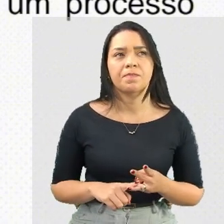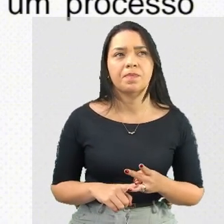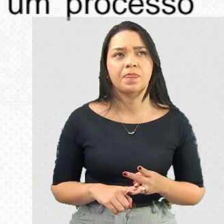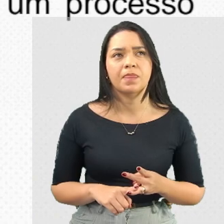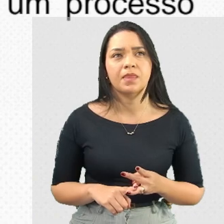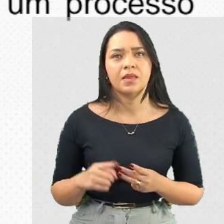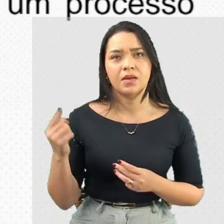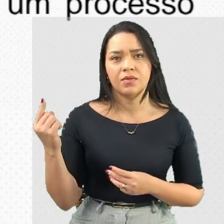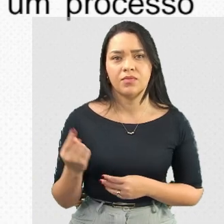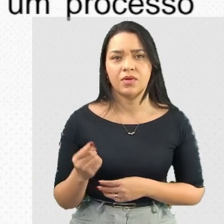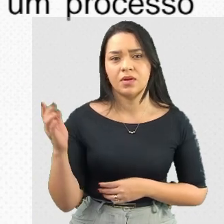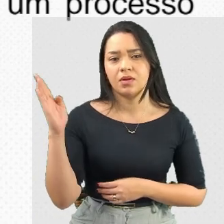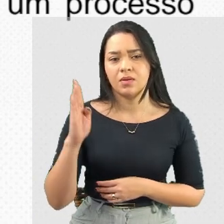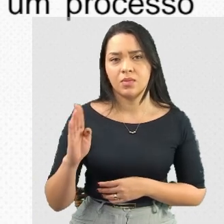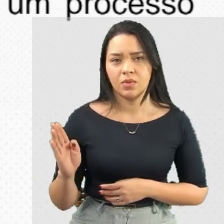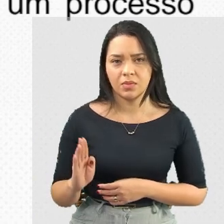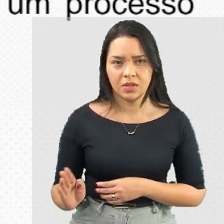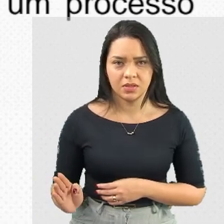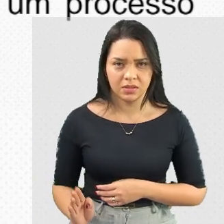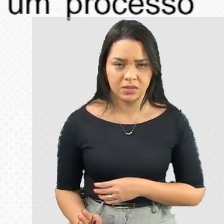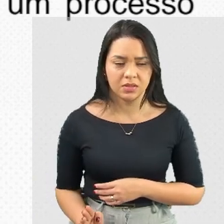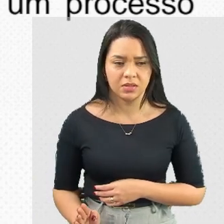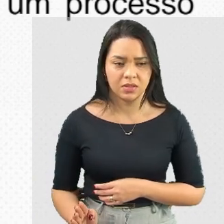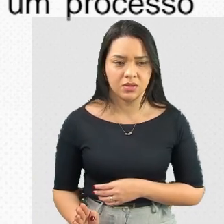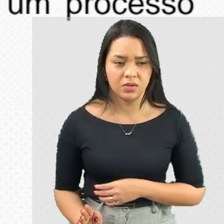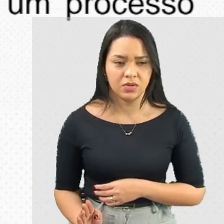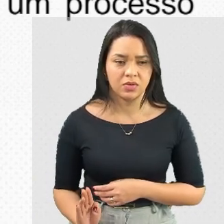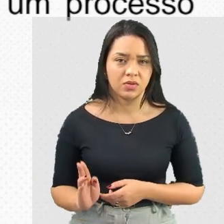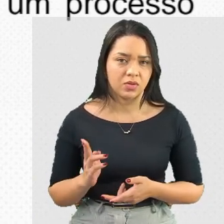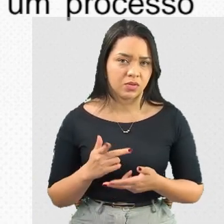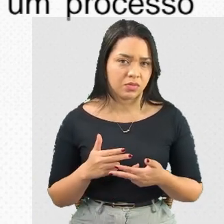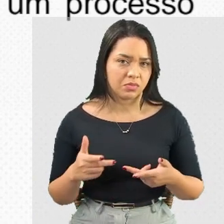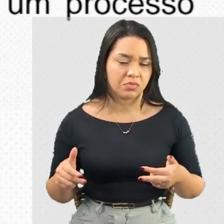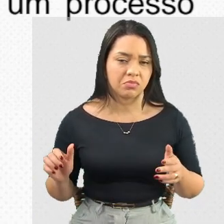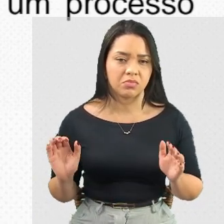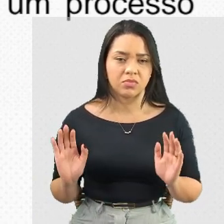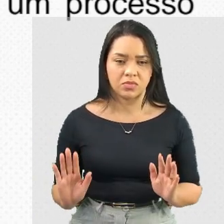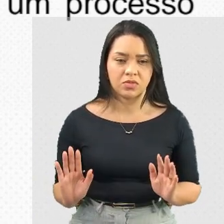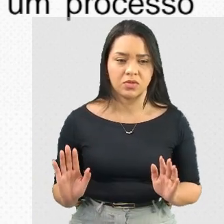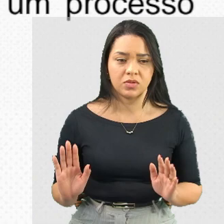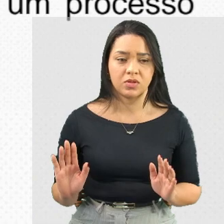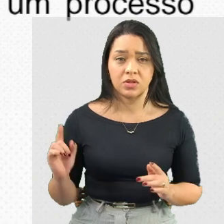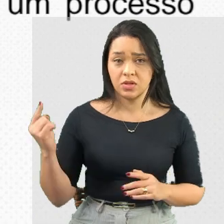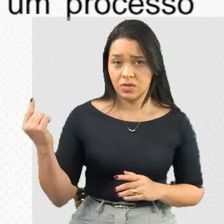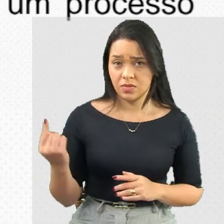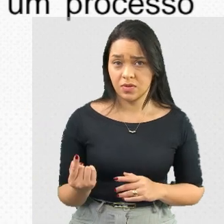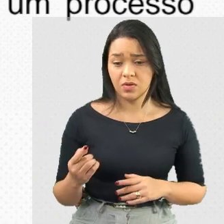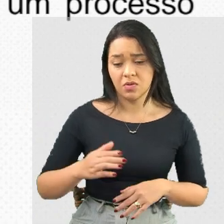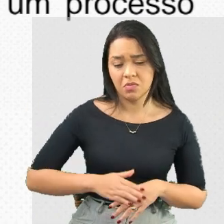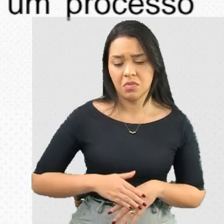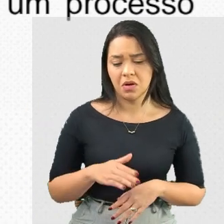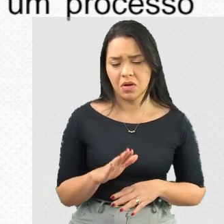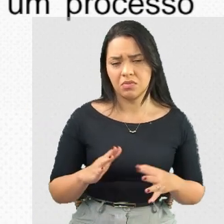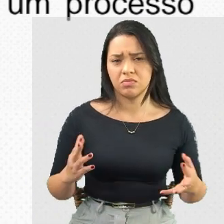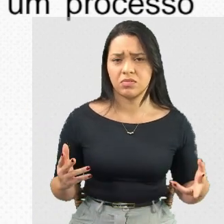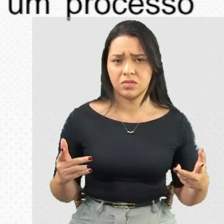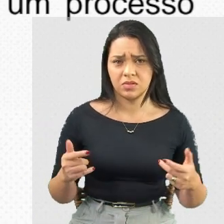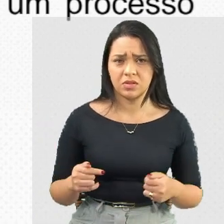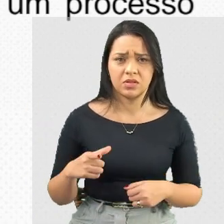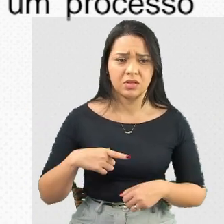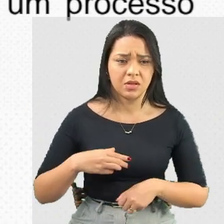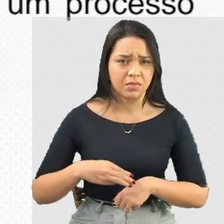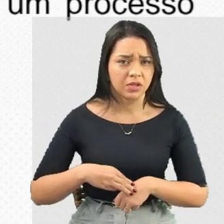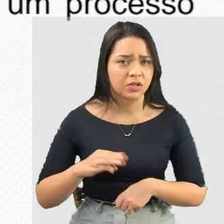vem para o Brasil, por razões muitas, vem de lá com uma alta qualificação, são pessoas que têm